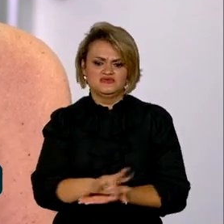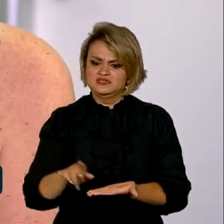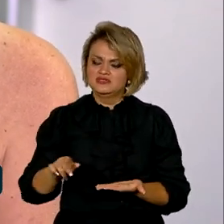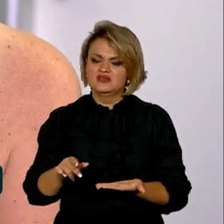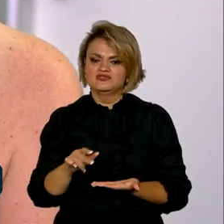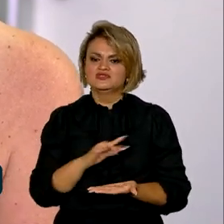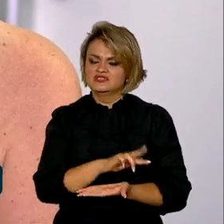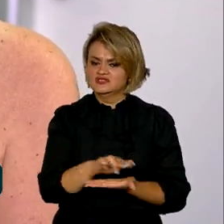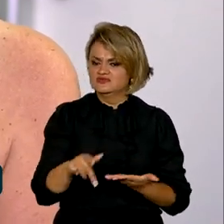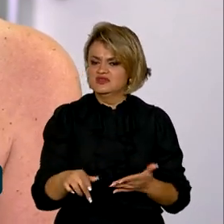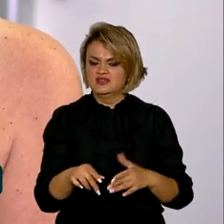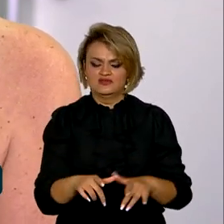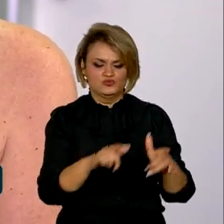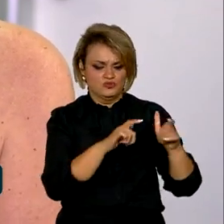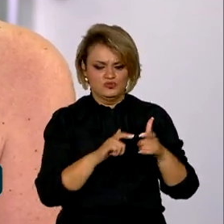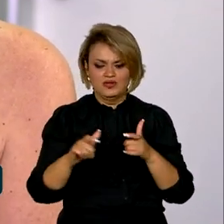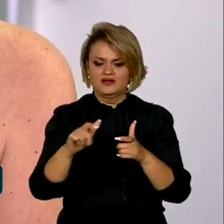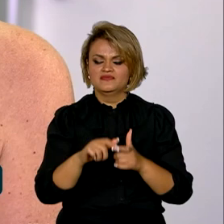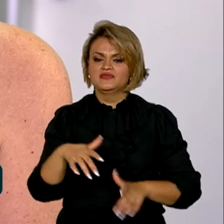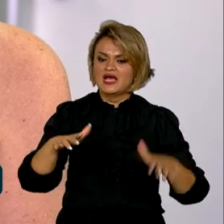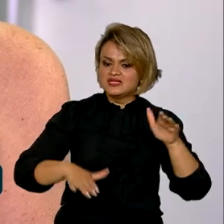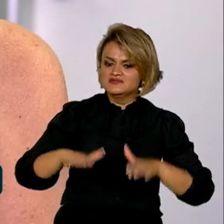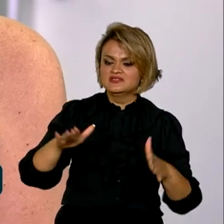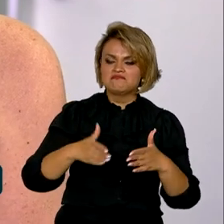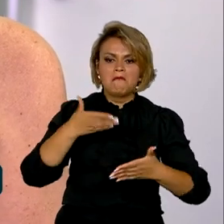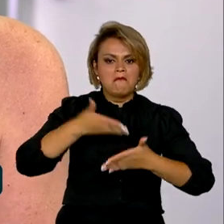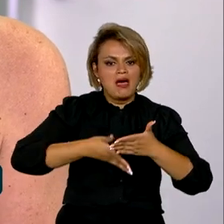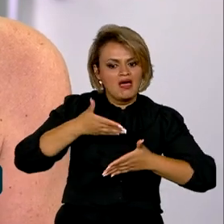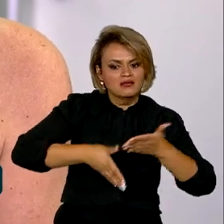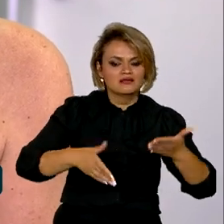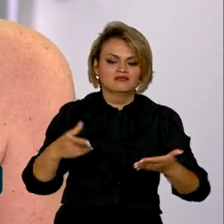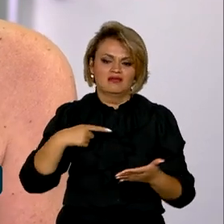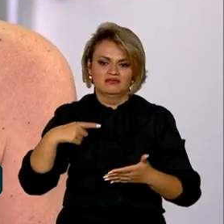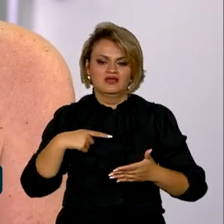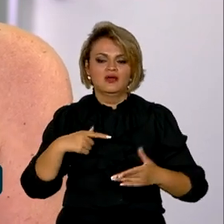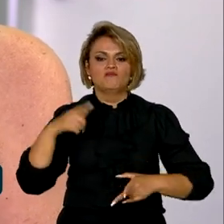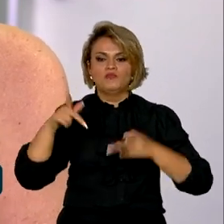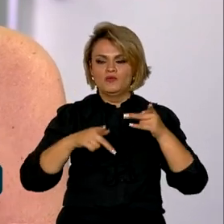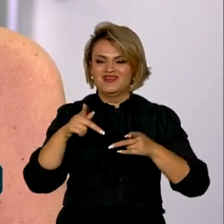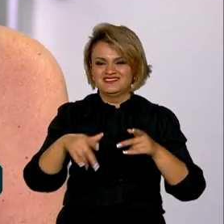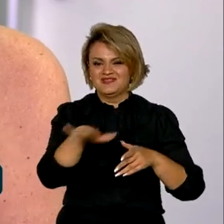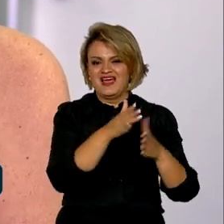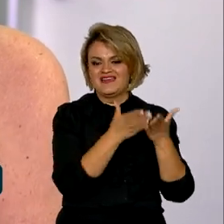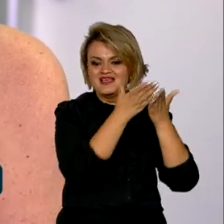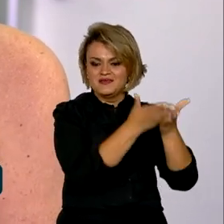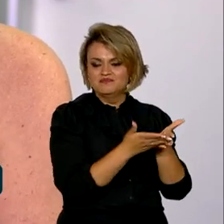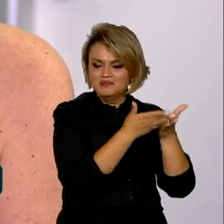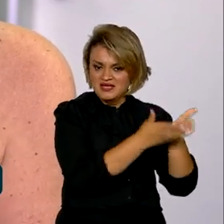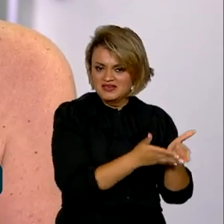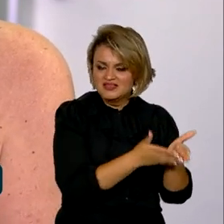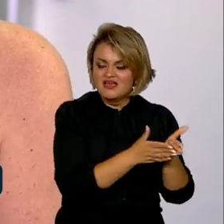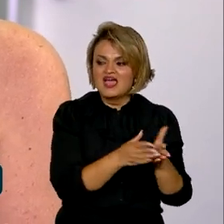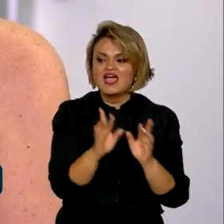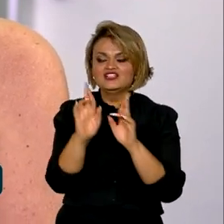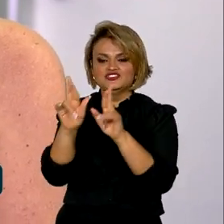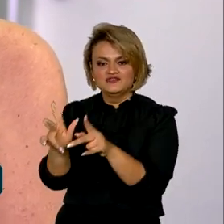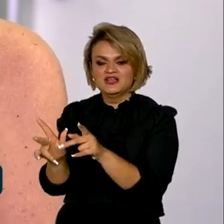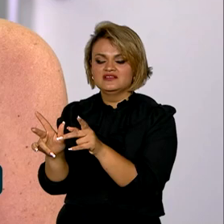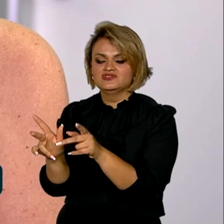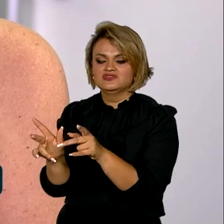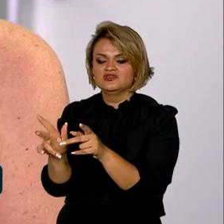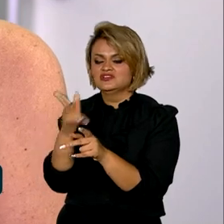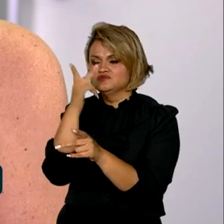que é territorial, que muitas vezes a barreira de uma população ribeirinha é diferente da população em